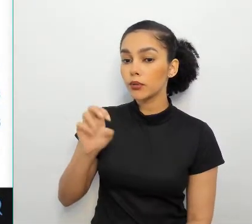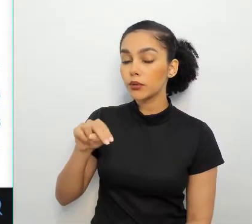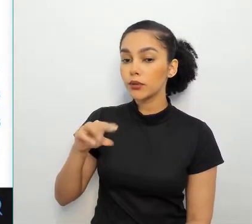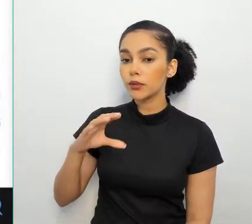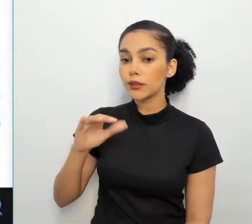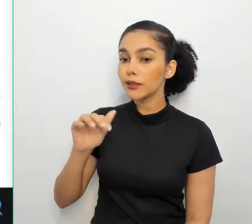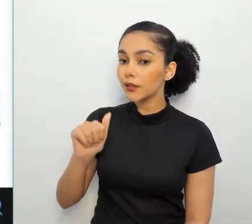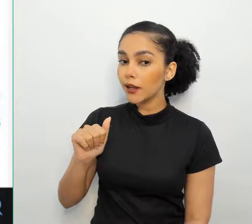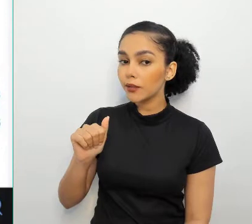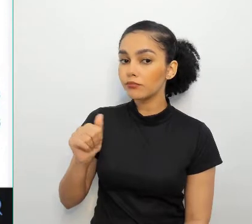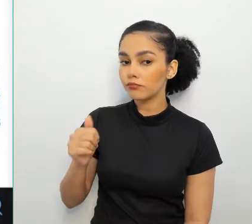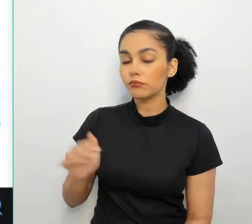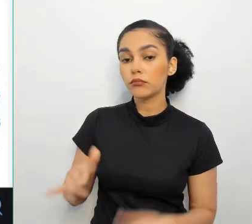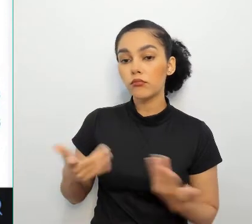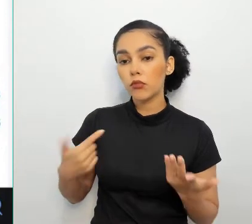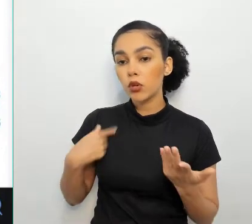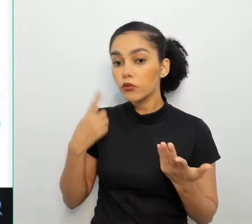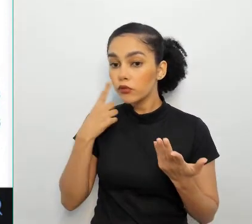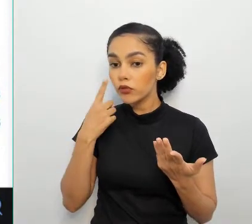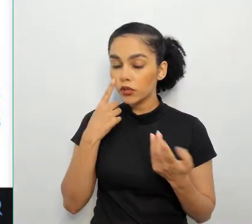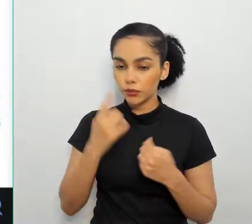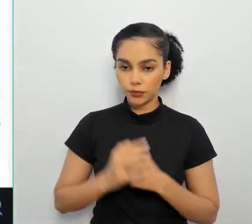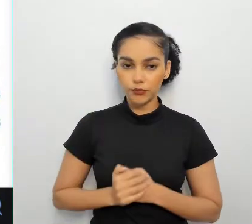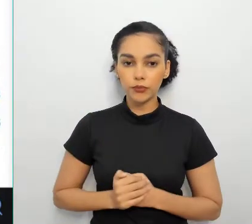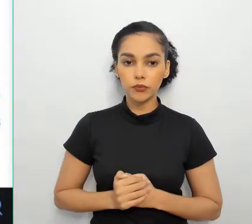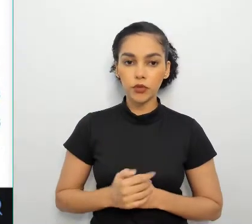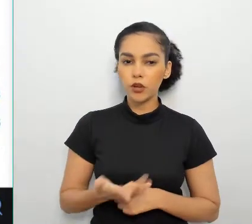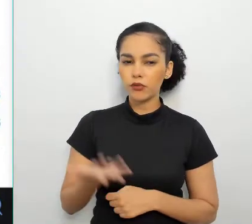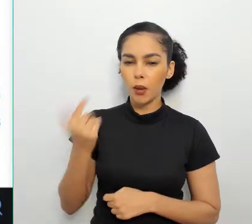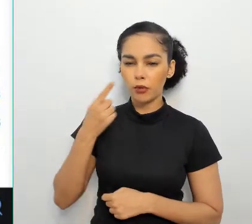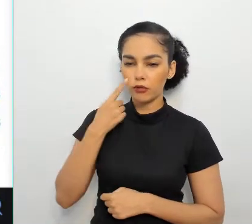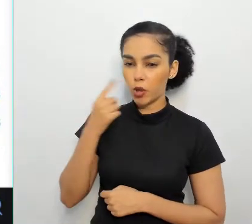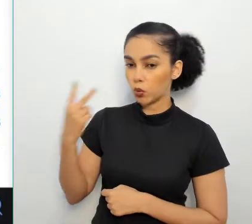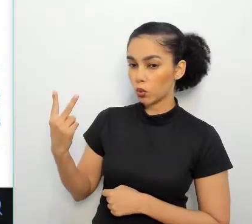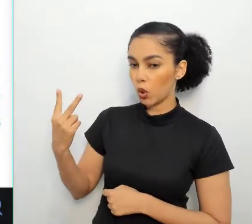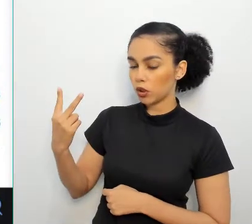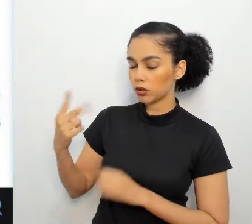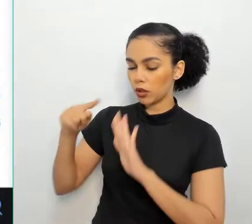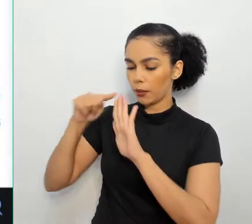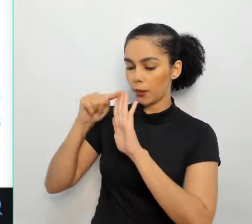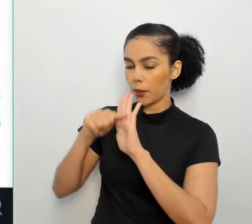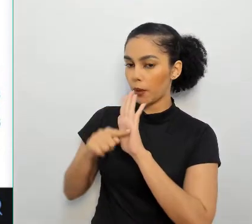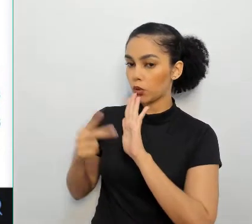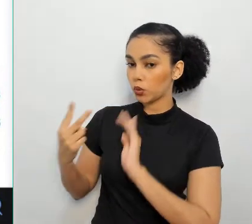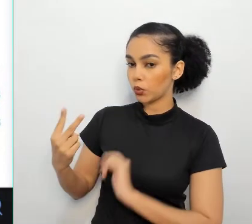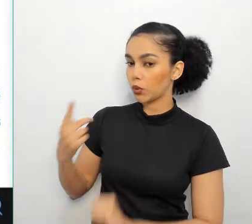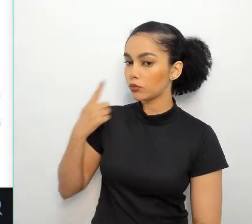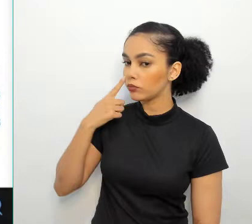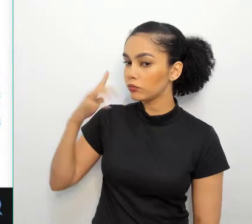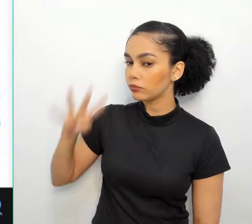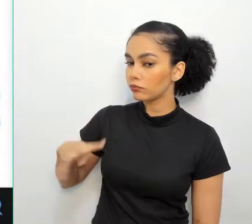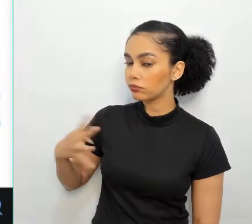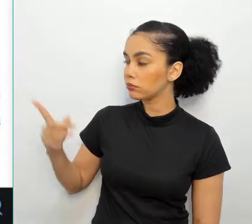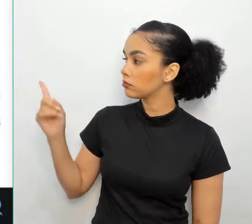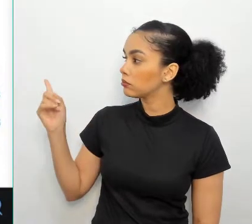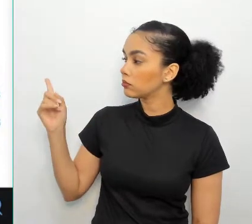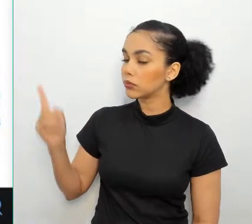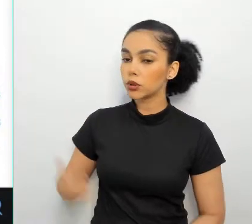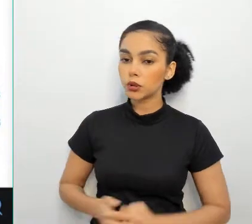completa. Como é que vai ficar, então? Vamos para o 2. Fazer a continha para o segundo